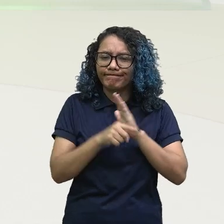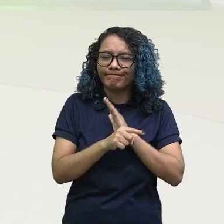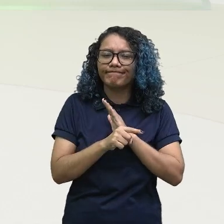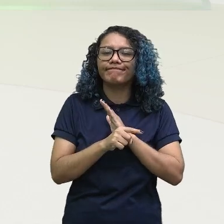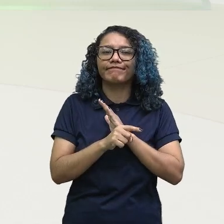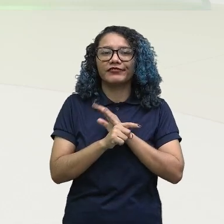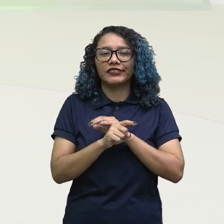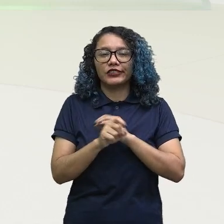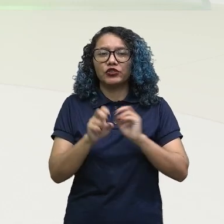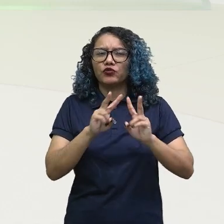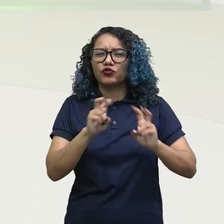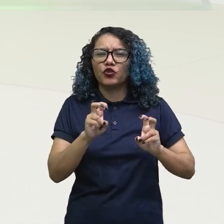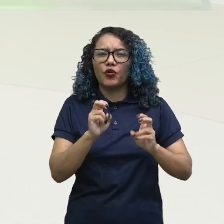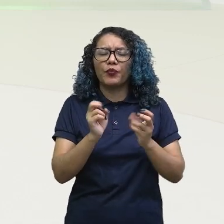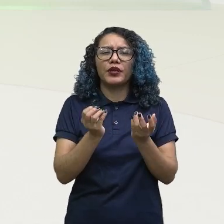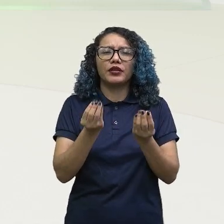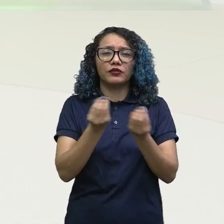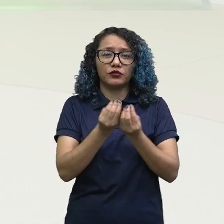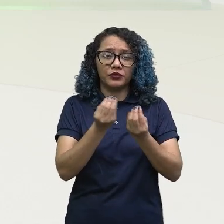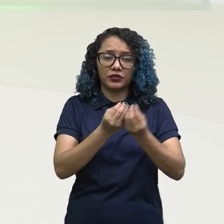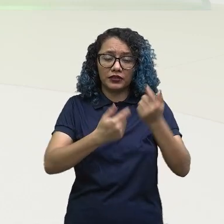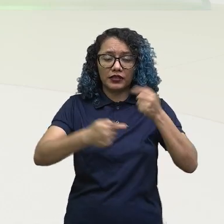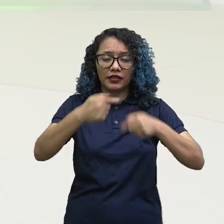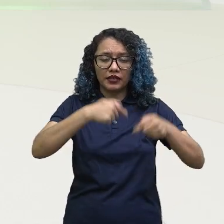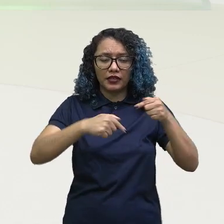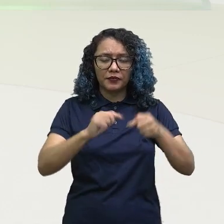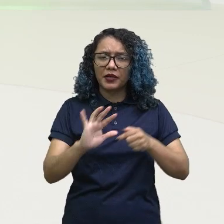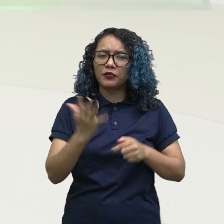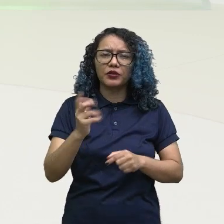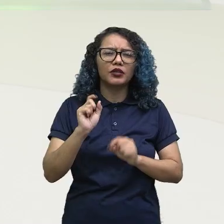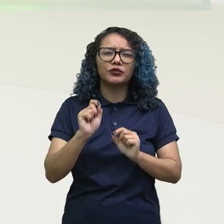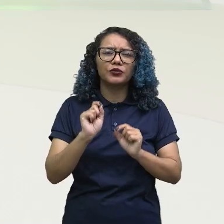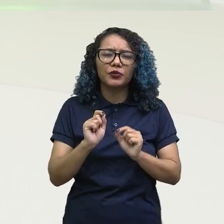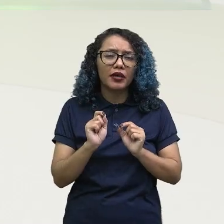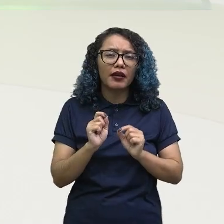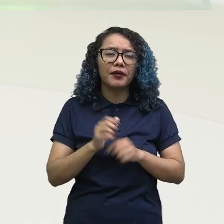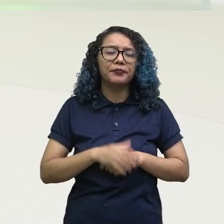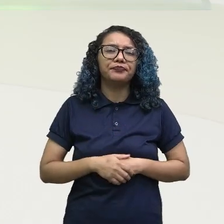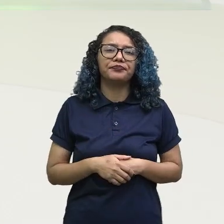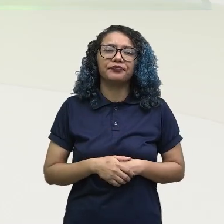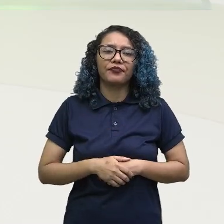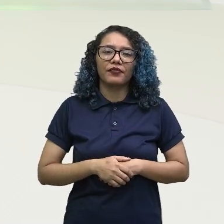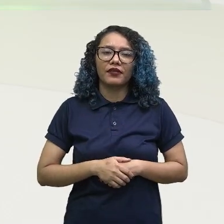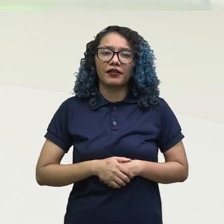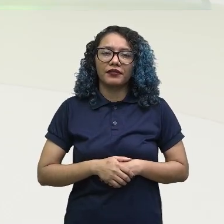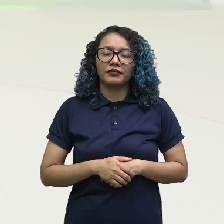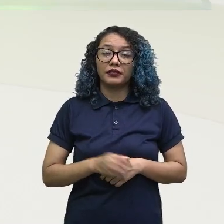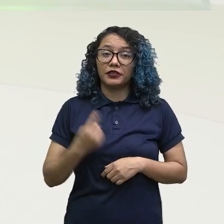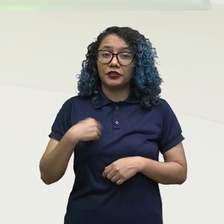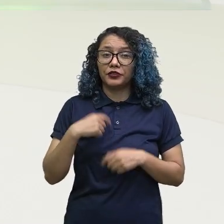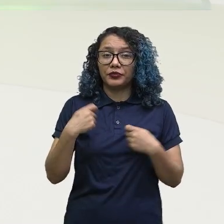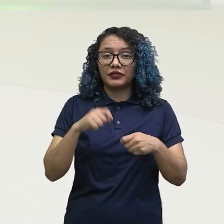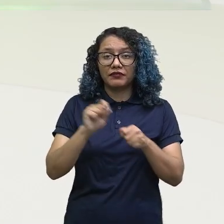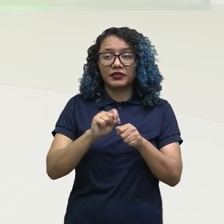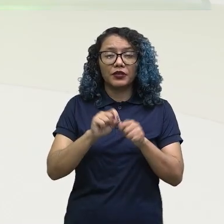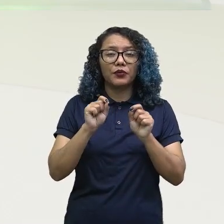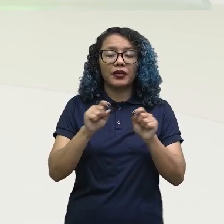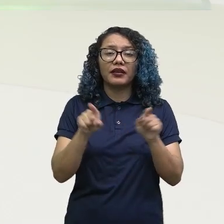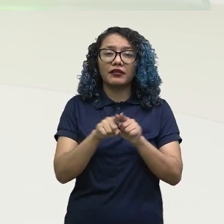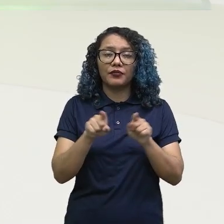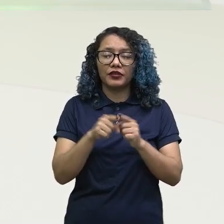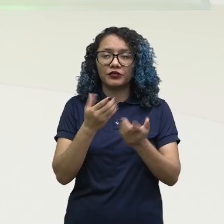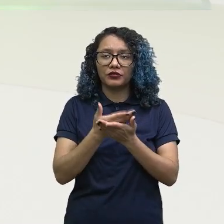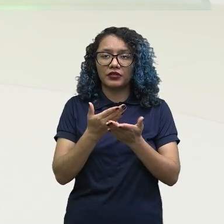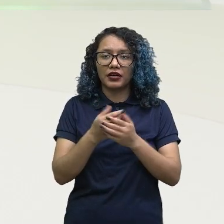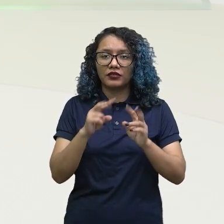com os produtos químicos que nós utilizamos, o que nós vamos fazer em relação a isso. Também vamos ver, né, sobre equipamento de